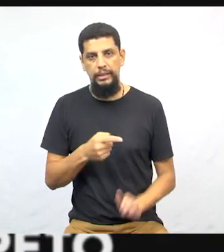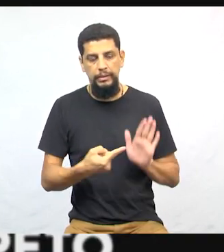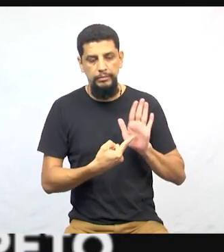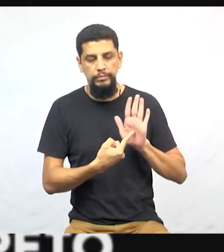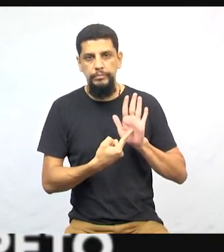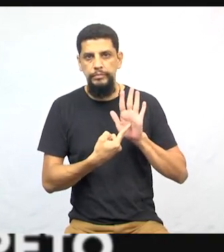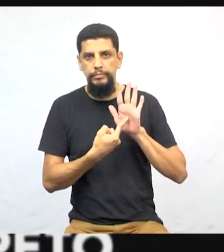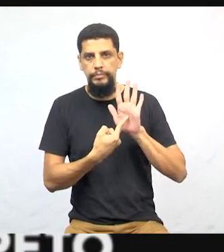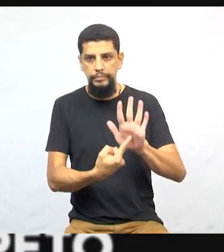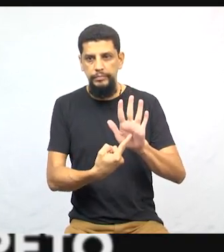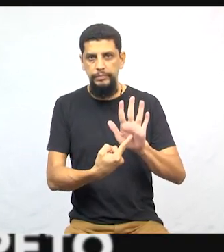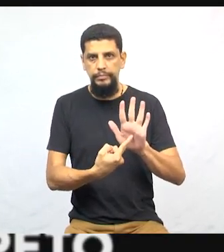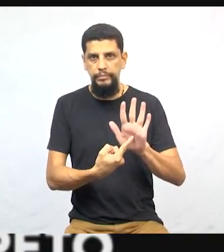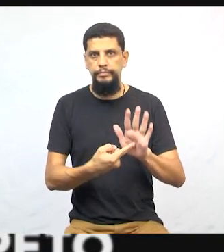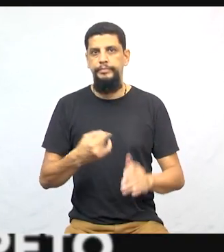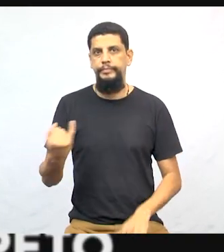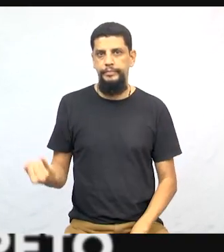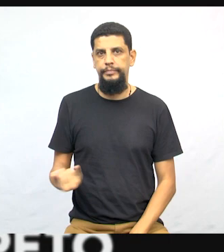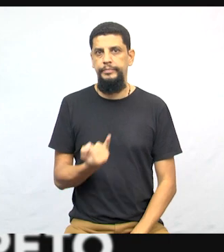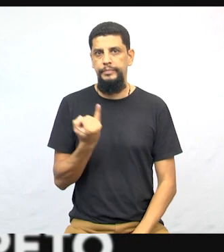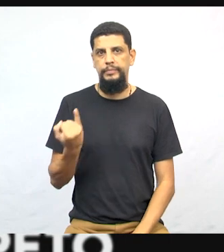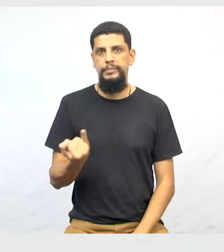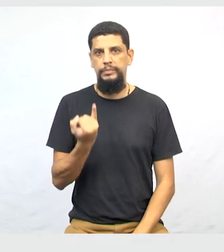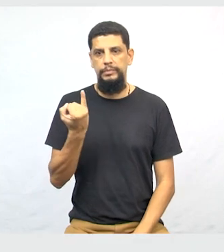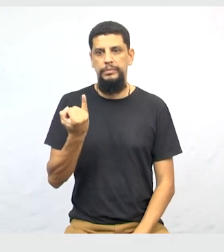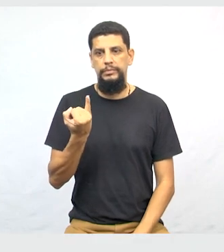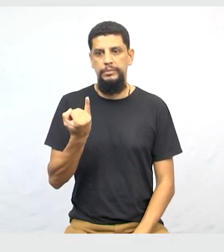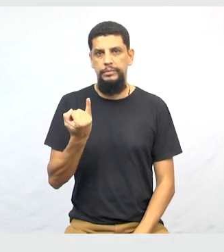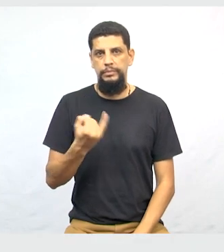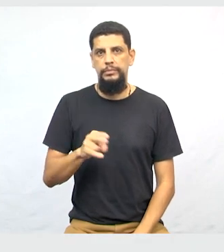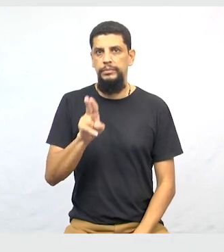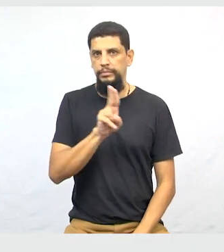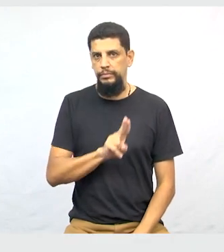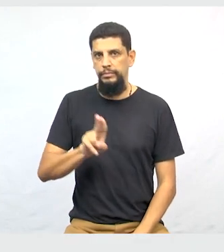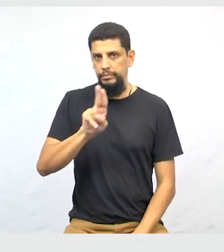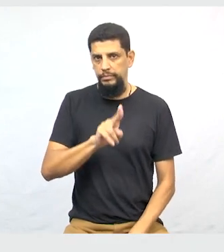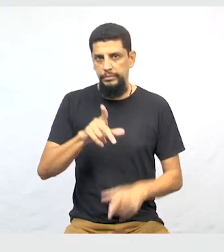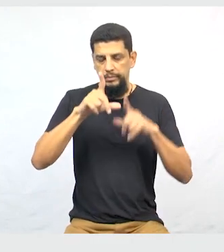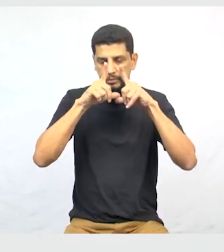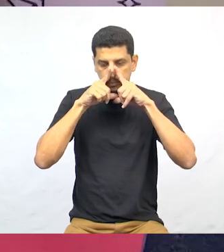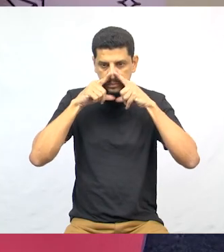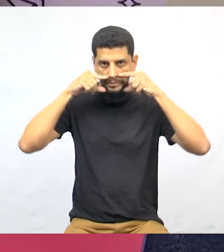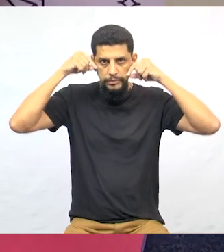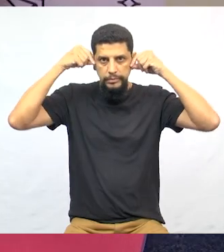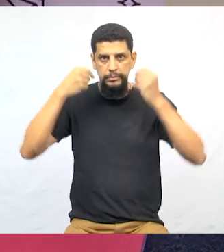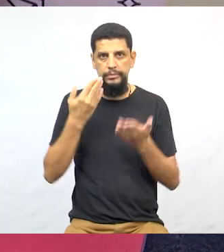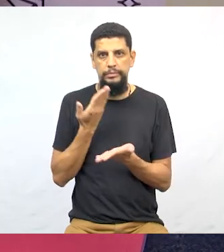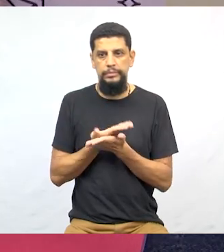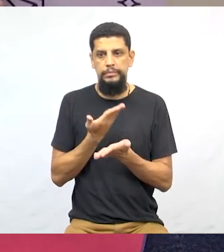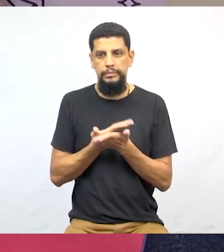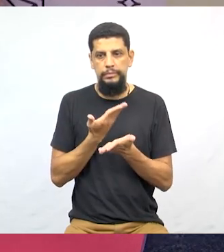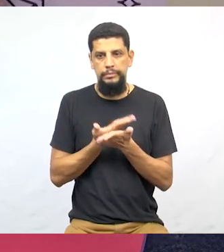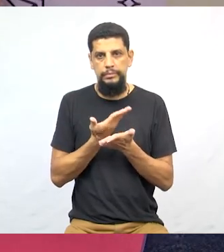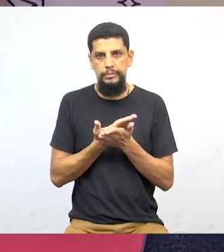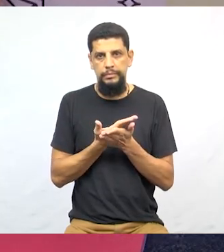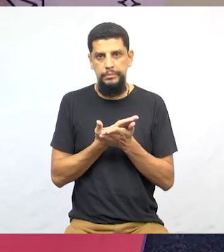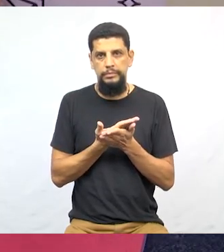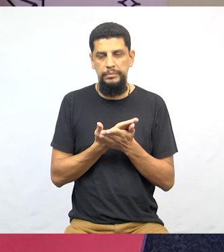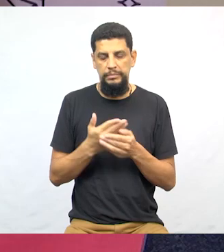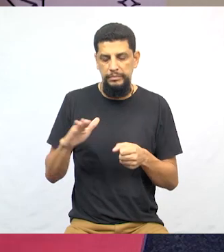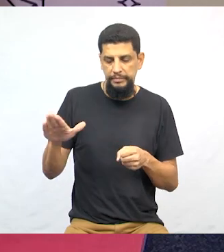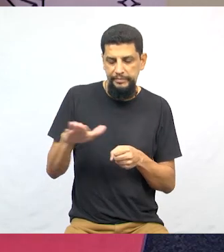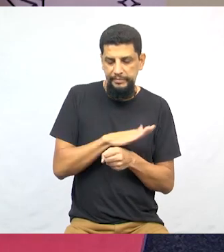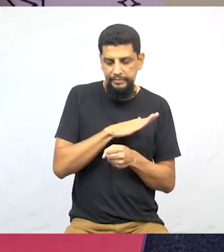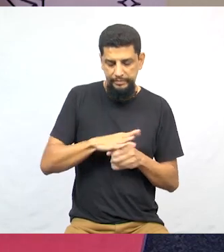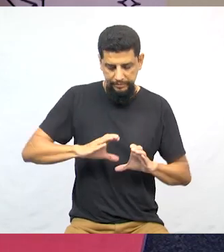né? Ele nos demonstra ali que é muito importante o uso da máscara. A nossa aula hoje foi